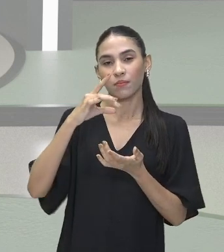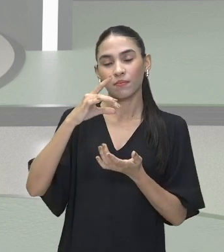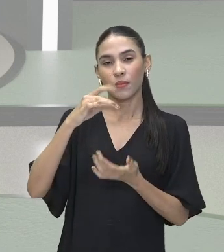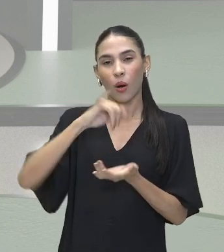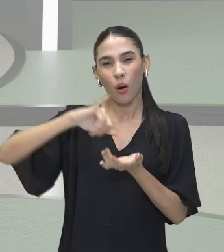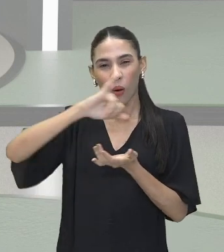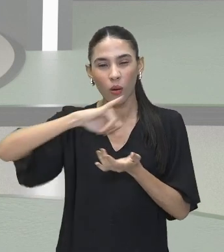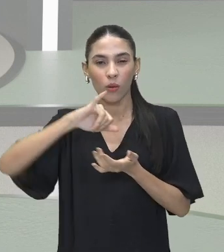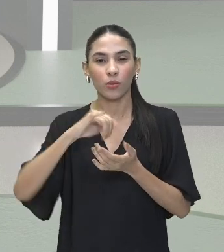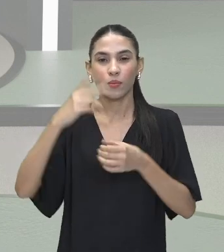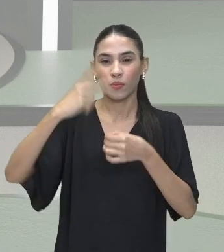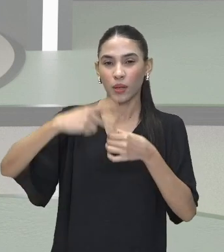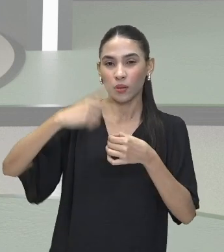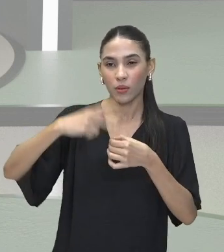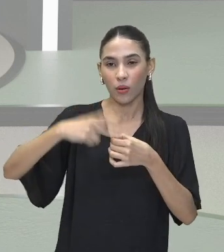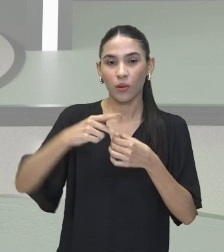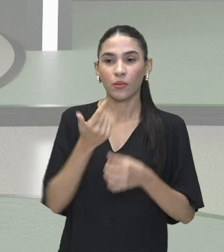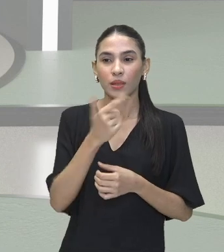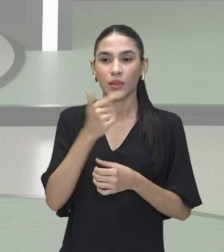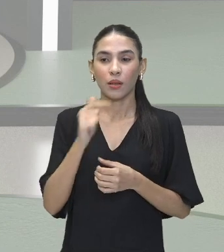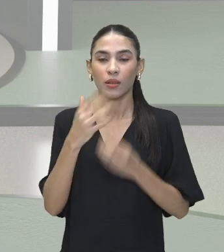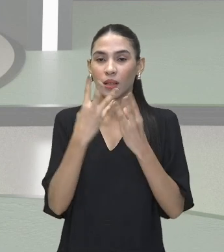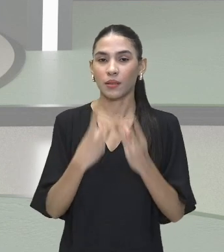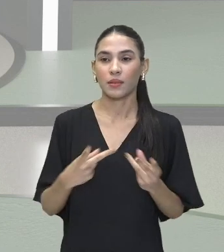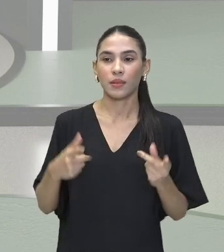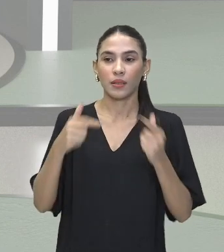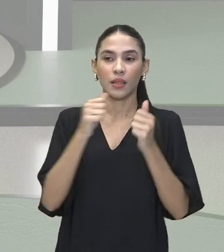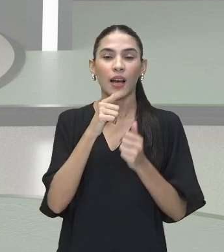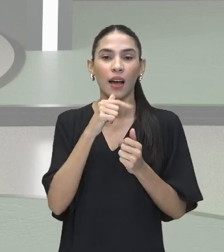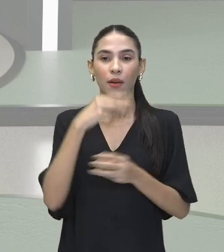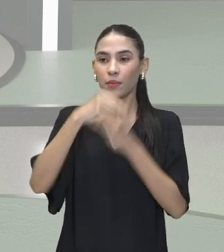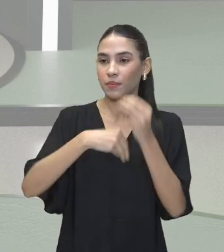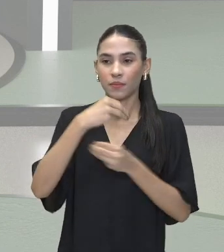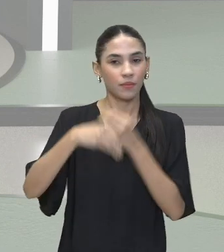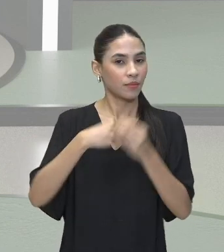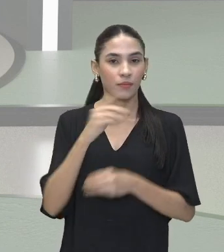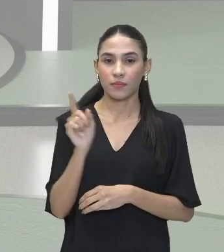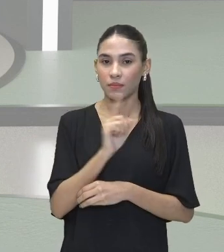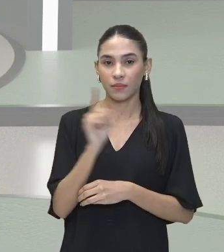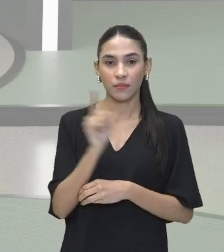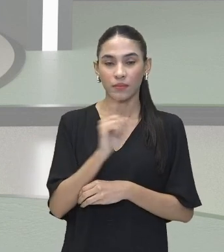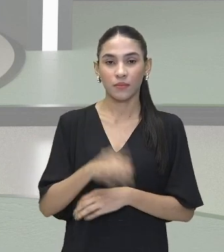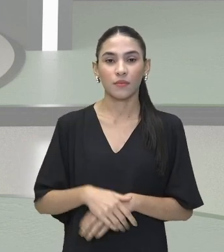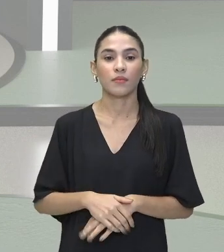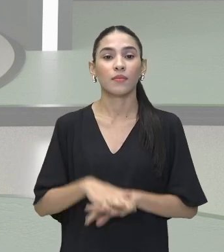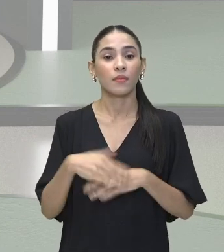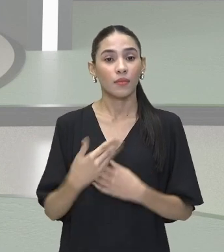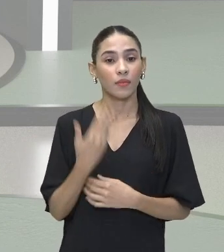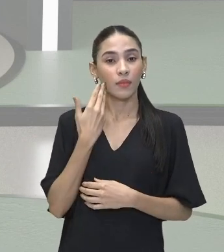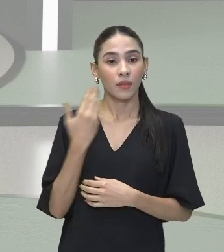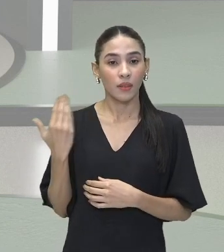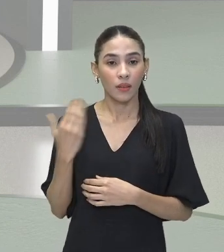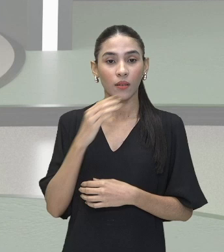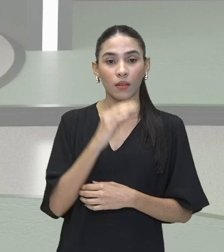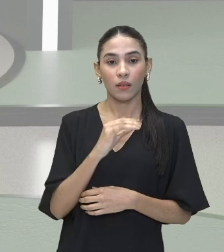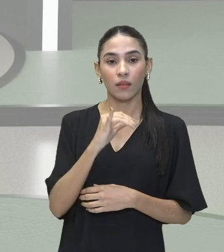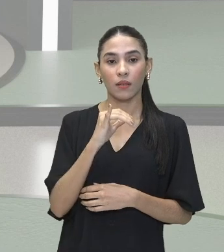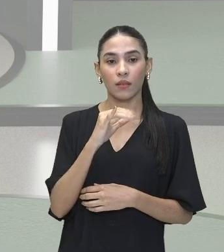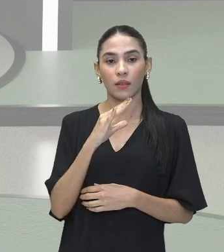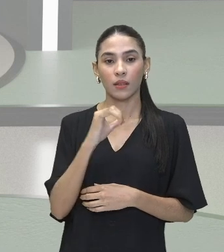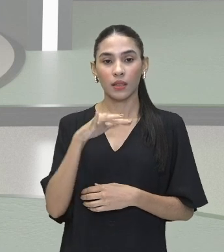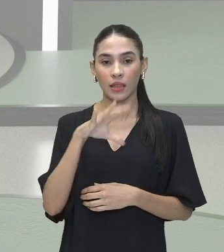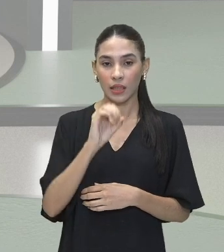são insolúveis em água por causa dessa característica. Os ciclenos, que são somente ciclenos, ou seja,